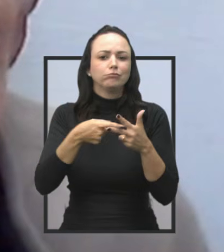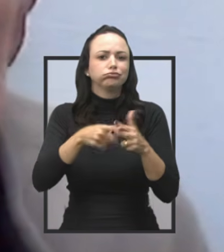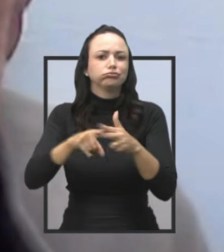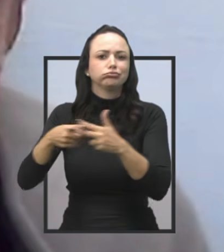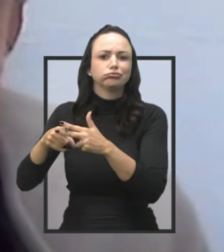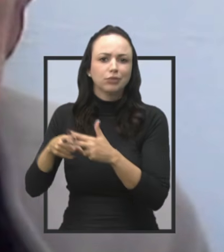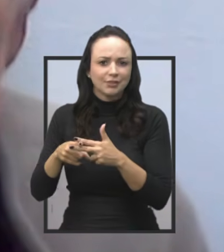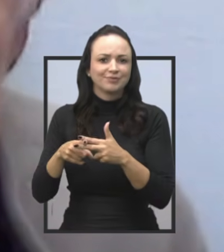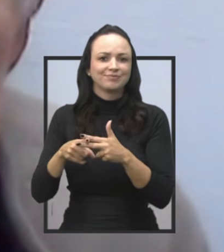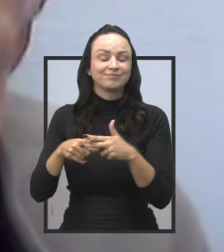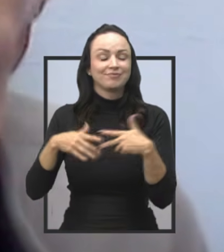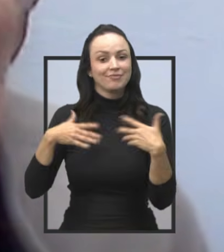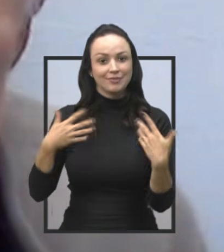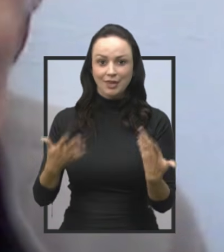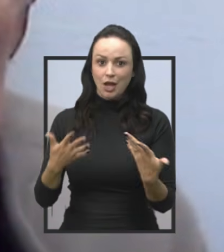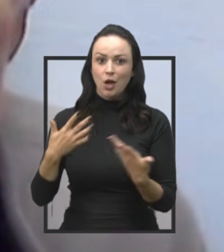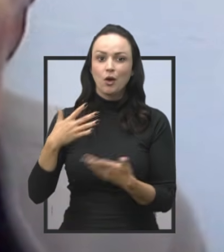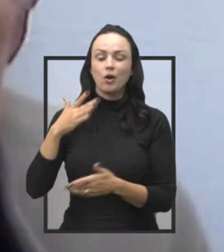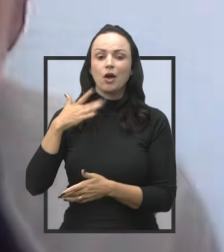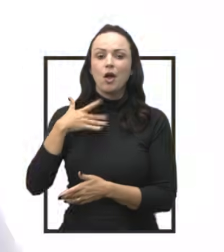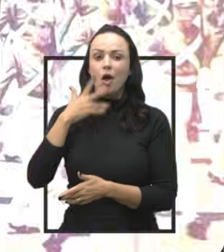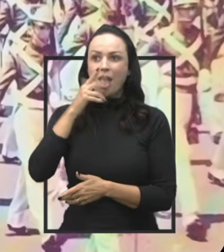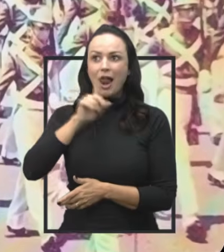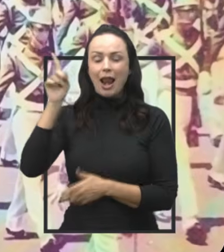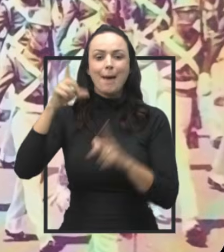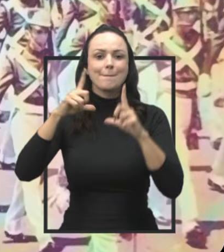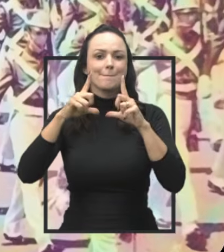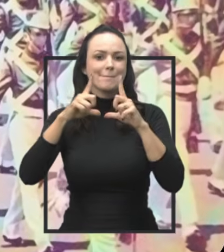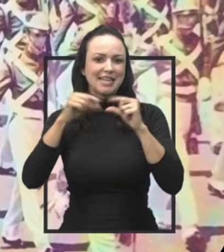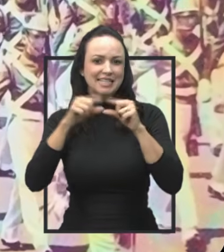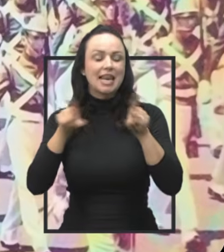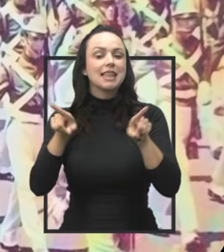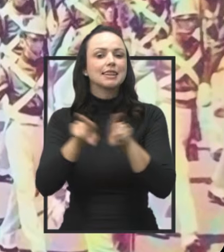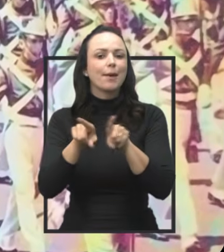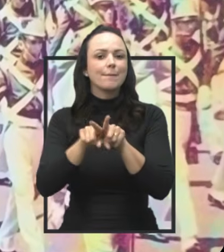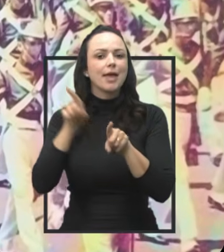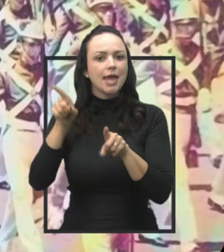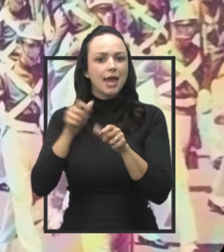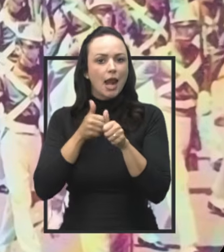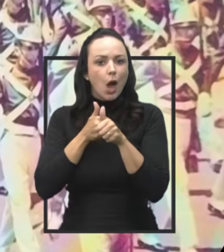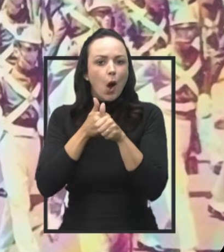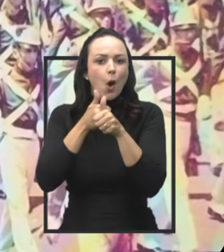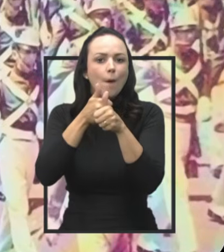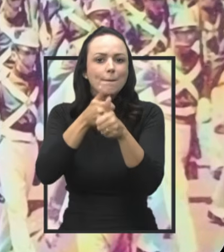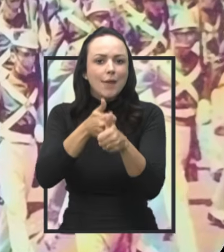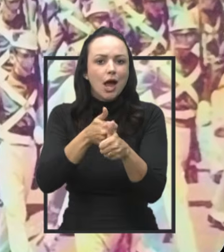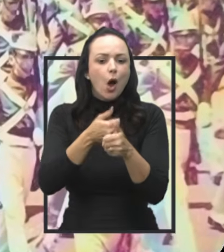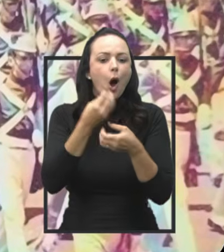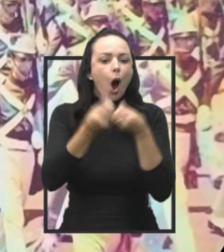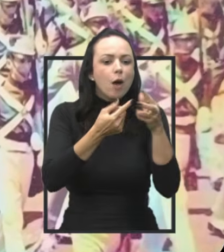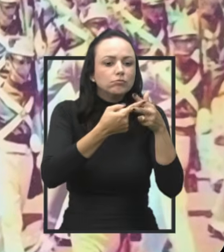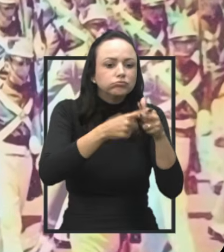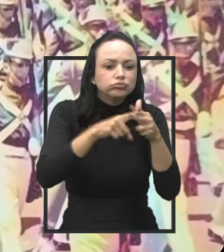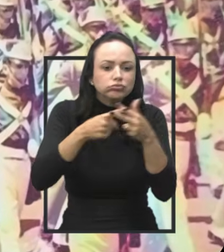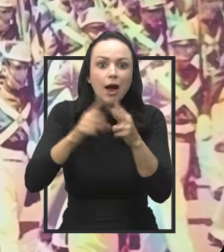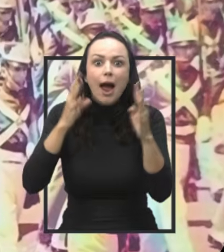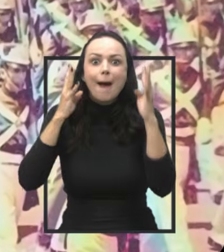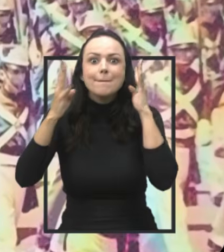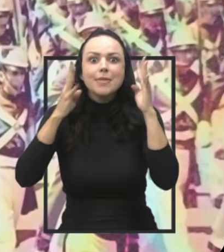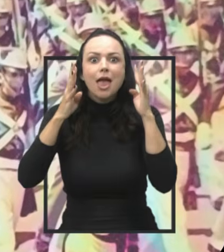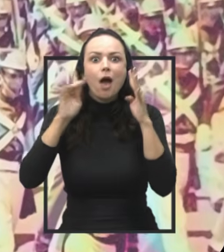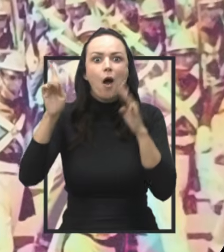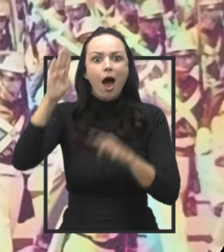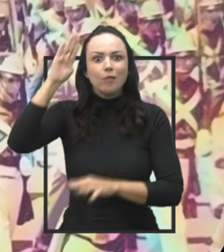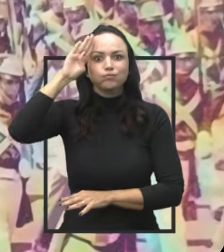sabe? Então, eu acho que lá em Brasília, ele também acompanhou muito da manutenção nos caminhões do